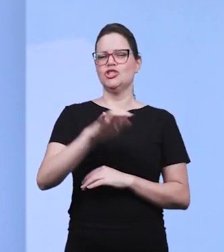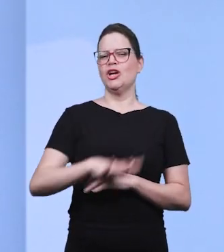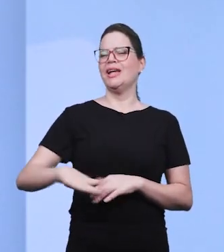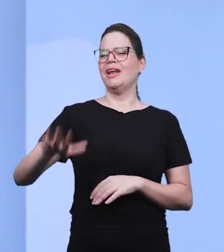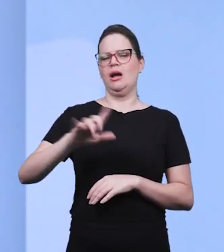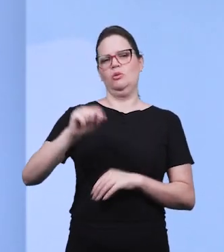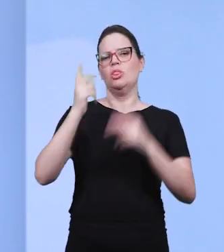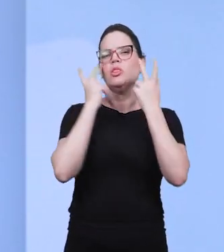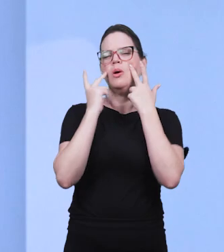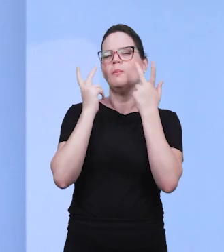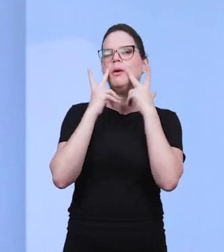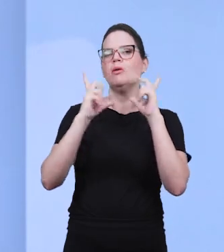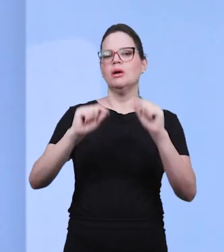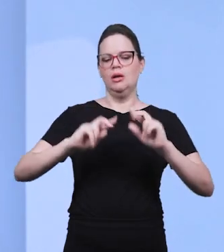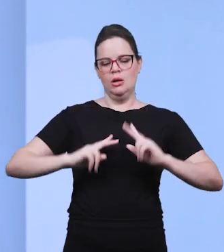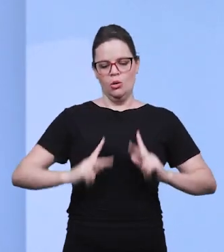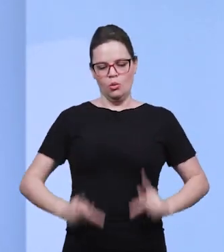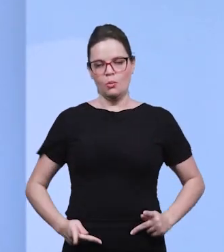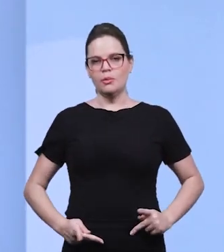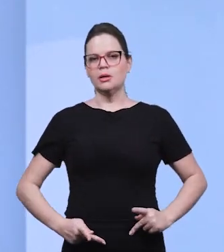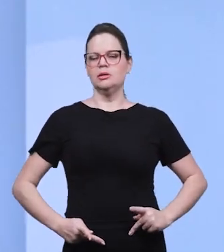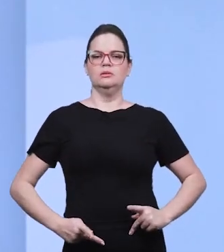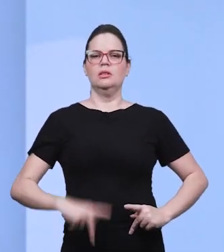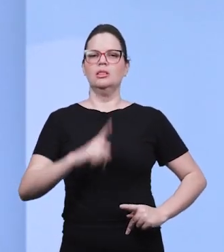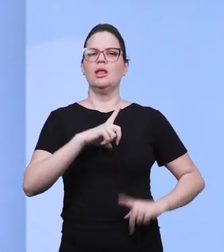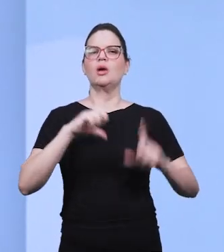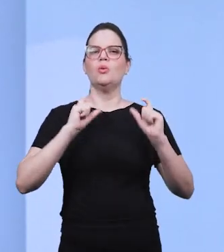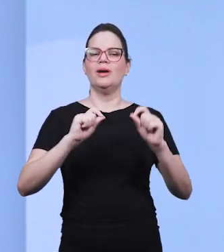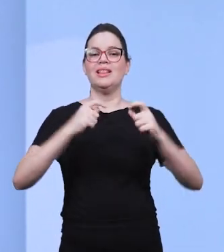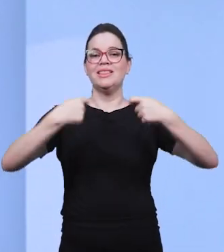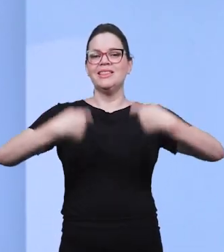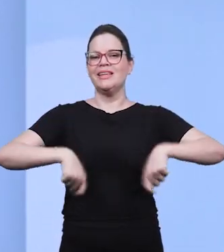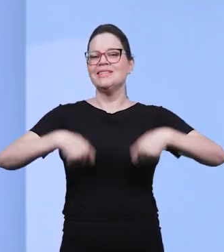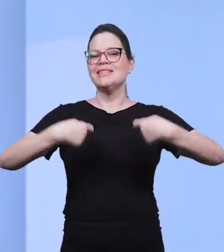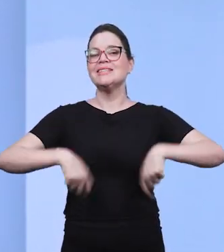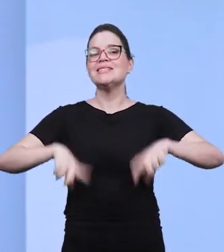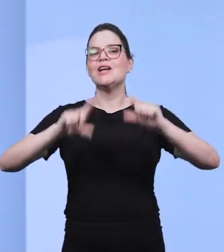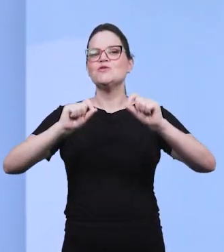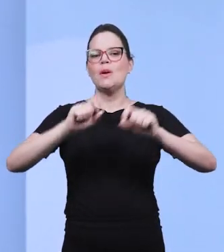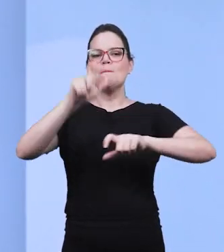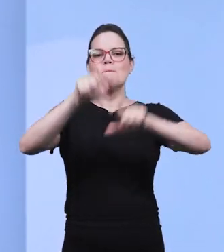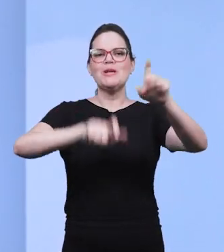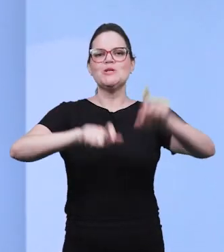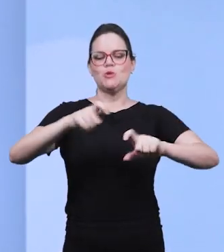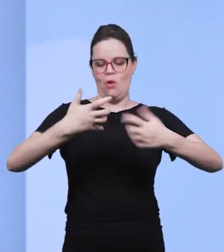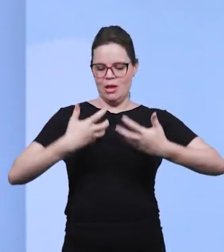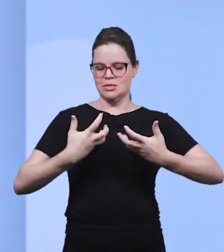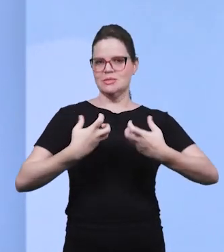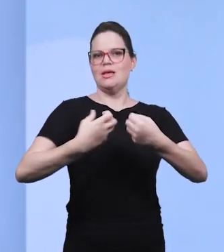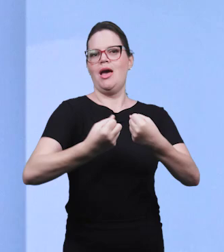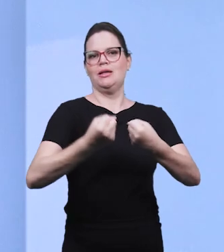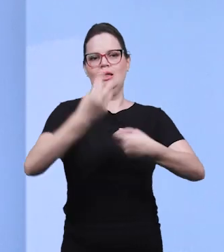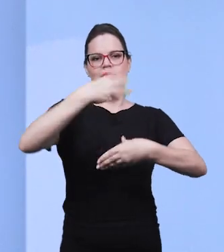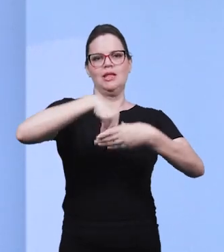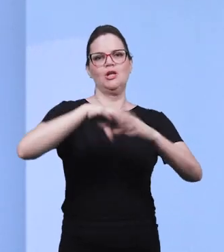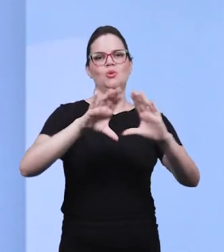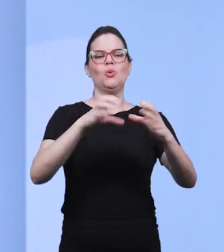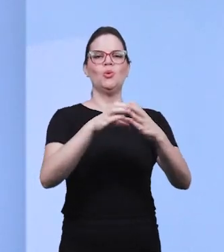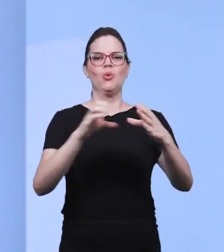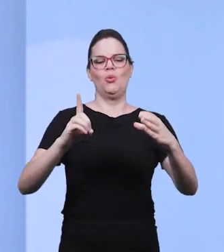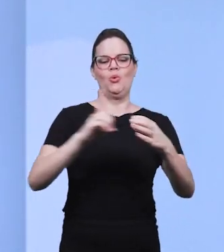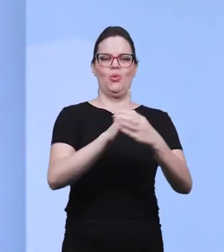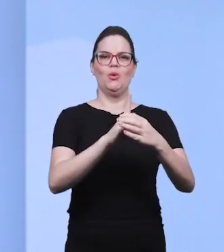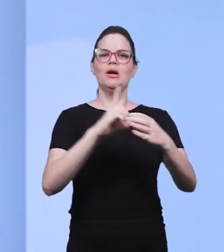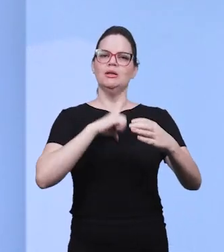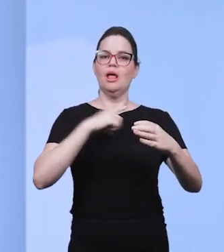ele tem a necessidade de ser aceito, uma necessidade de ser acolhido, de estar com outras pessoas, né? Então, é uma